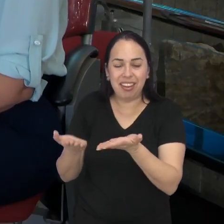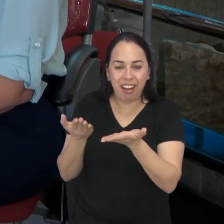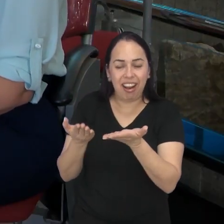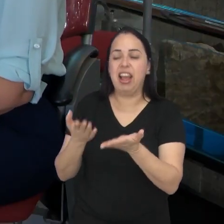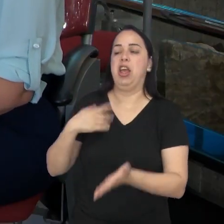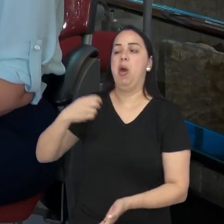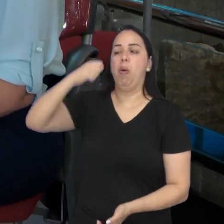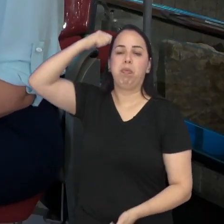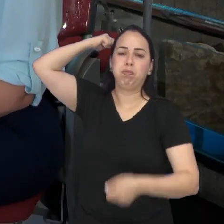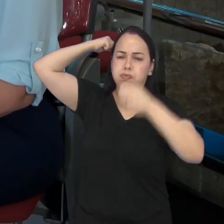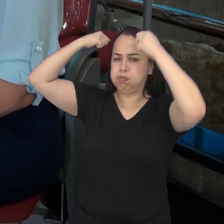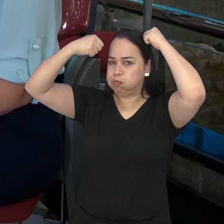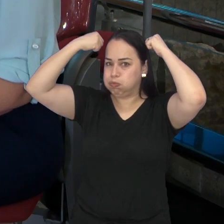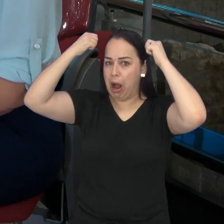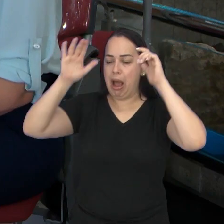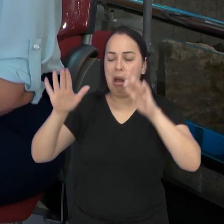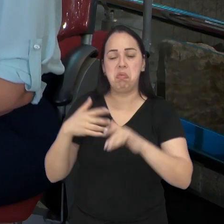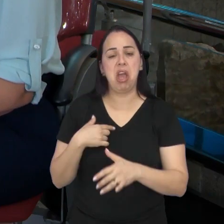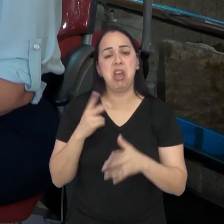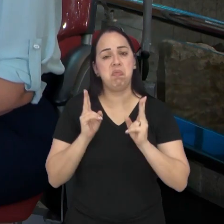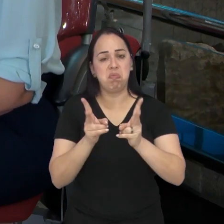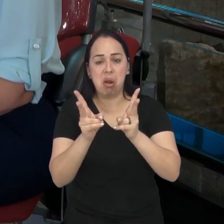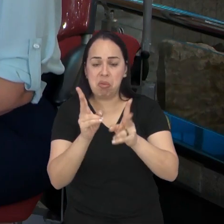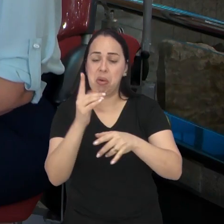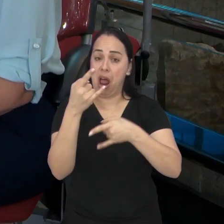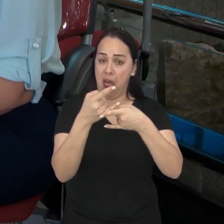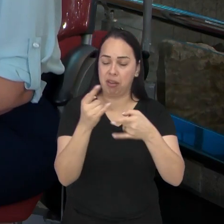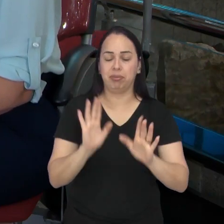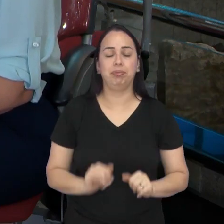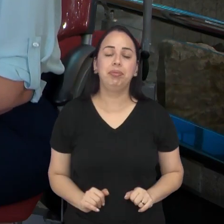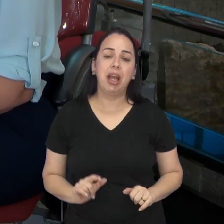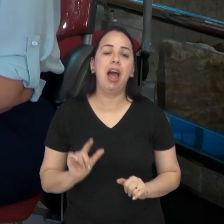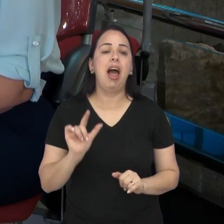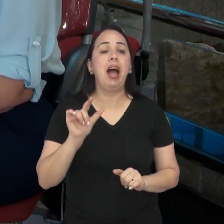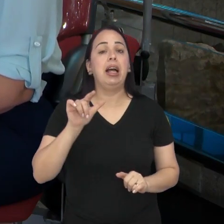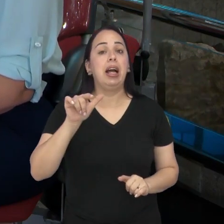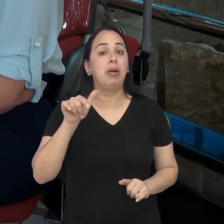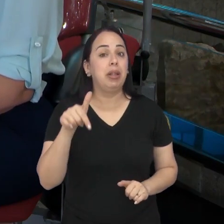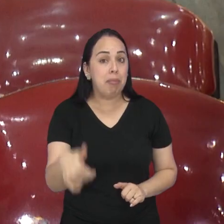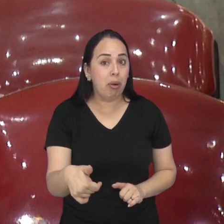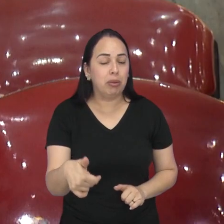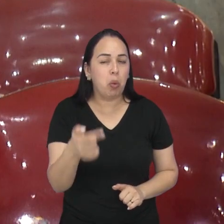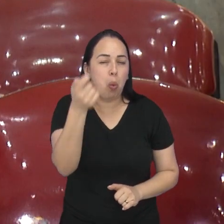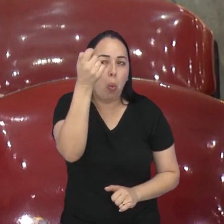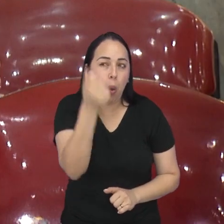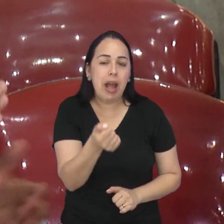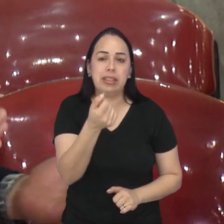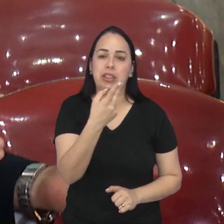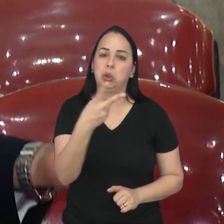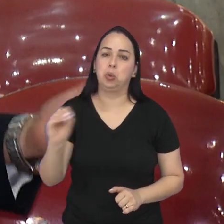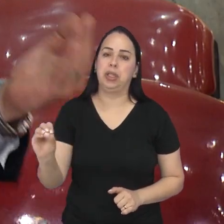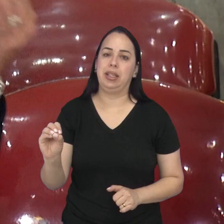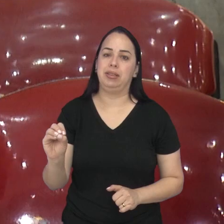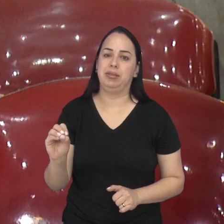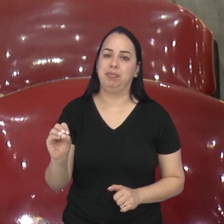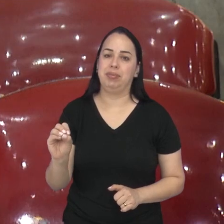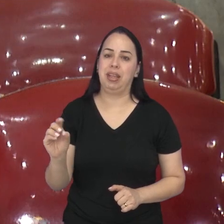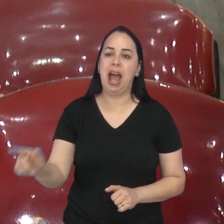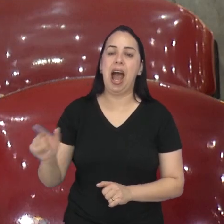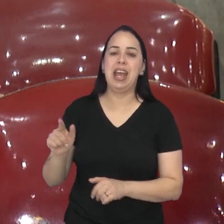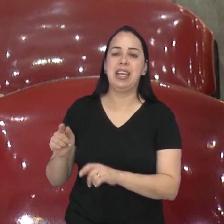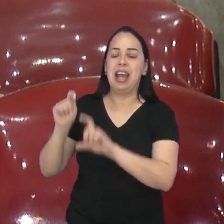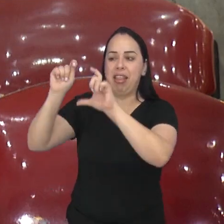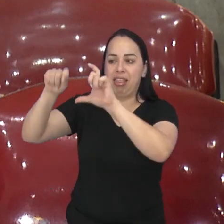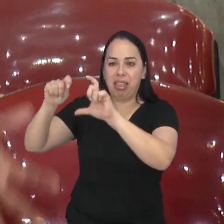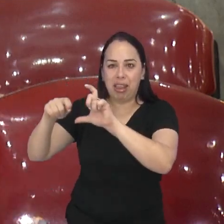tal, né? Foi coisa assim sem pensar e tal. Bom, quando chegou perto de 200, aí recuperaram esse